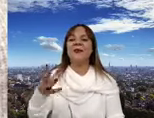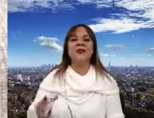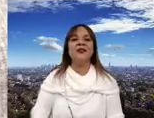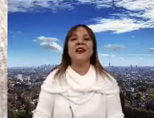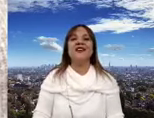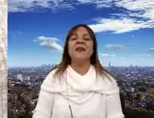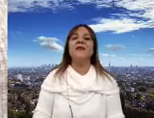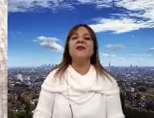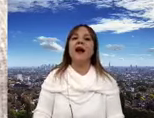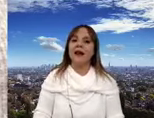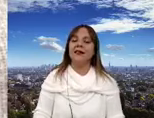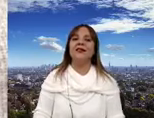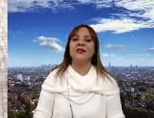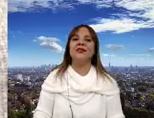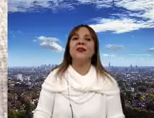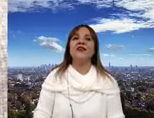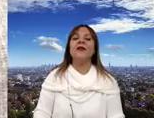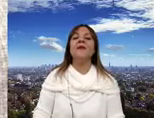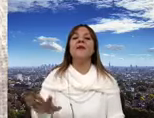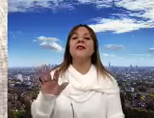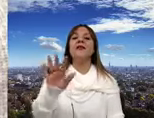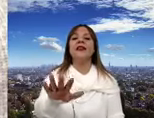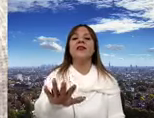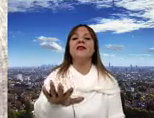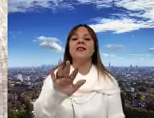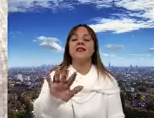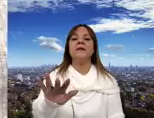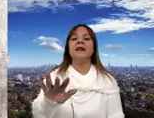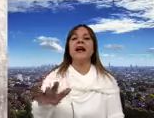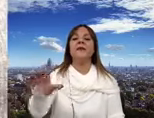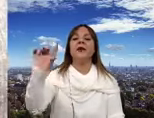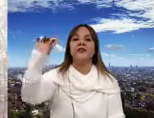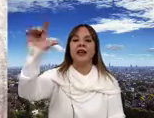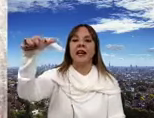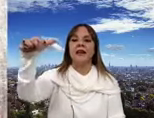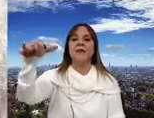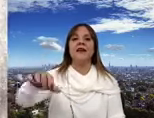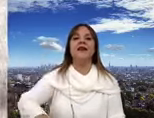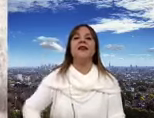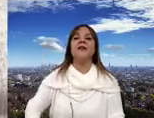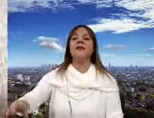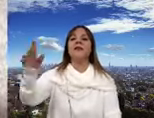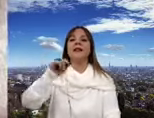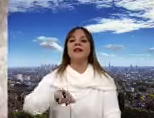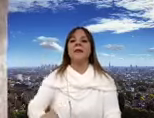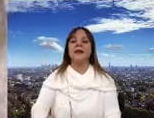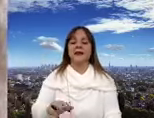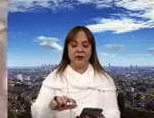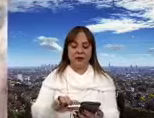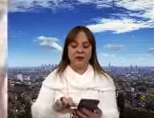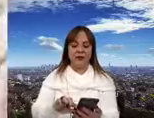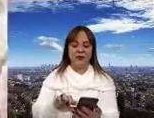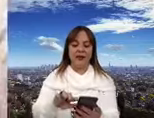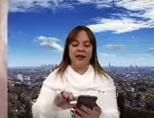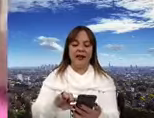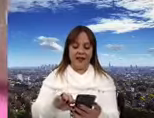já é muito bacana, viu? Vamos primeiro ver, então, vocês terminarem. Pode virar a câmera? Vamos terminar essa peça para todo mundo